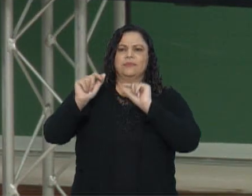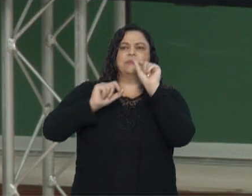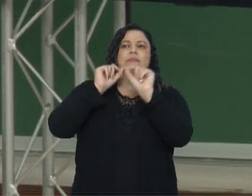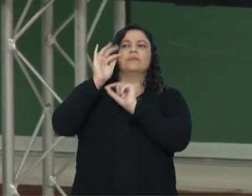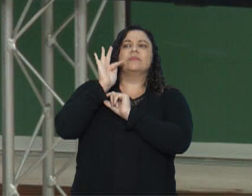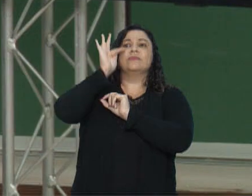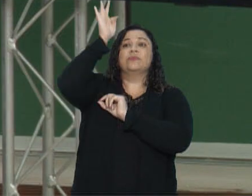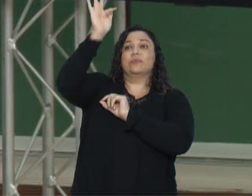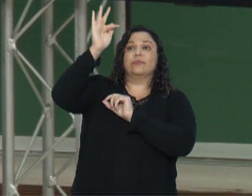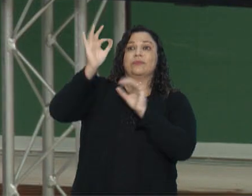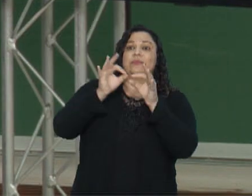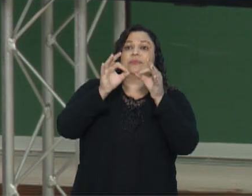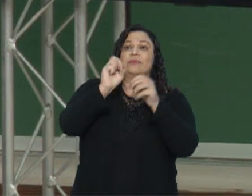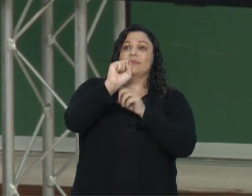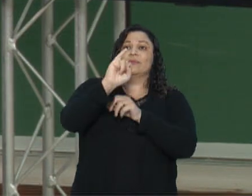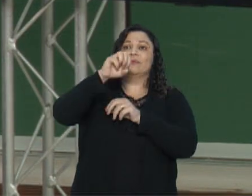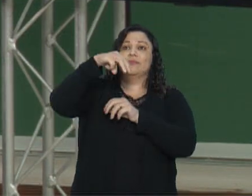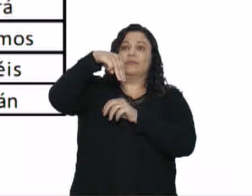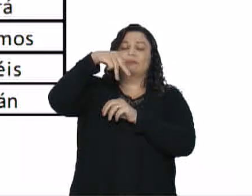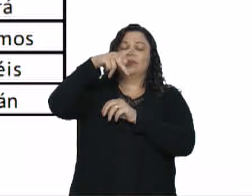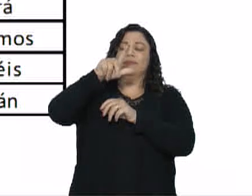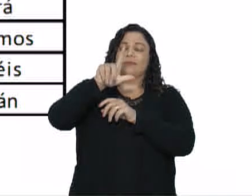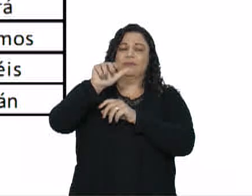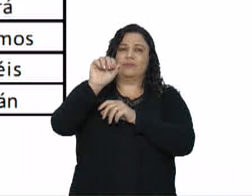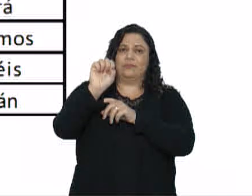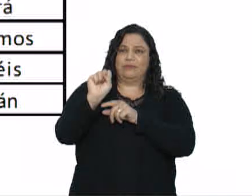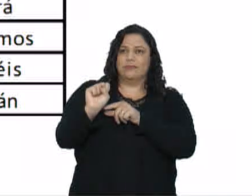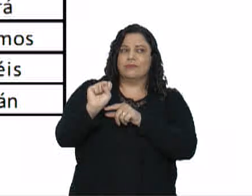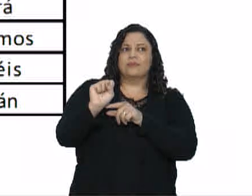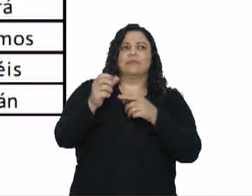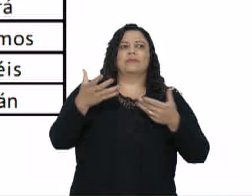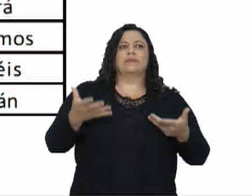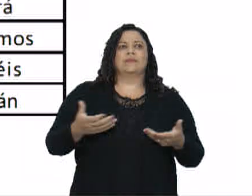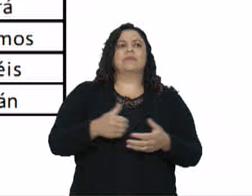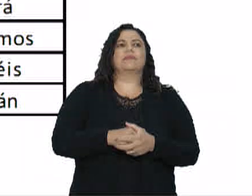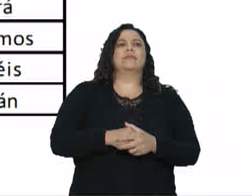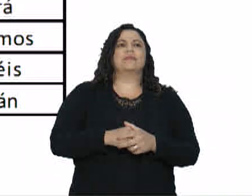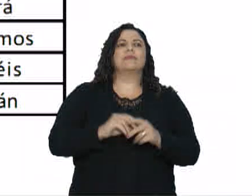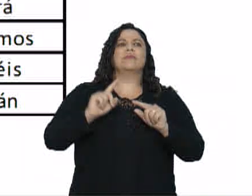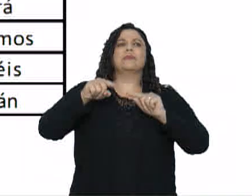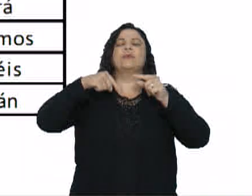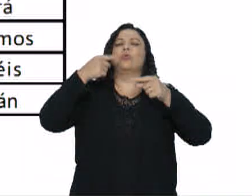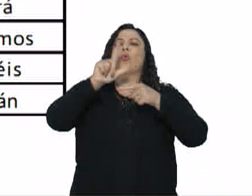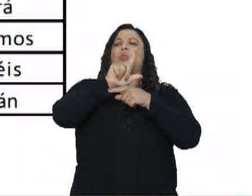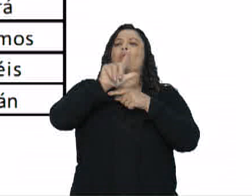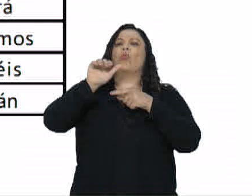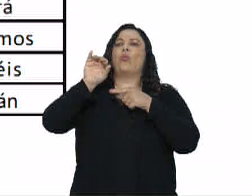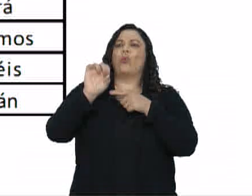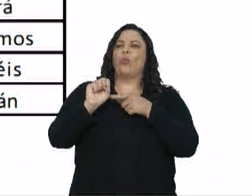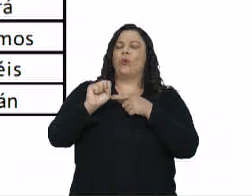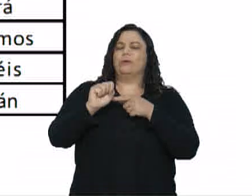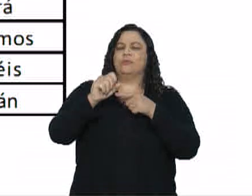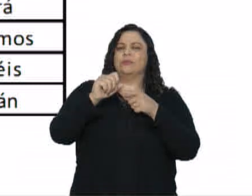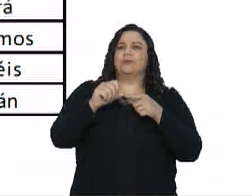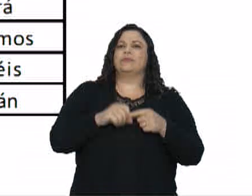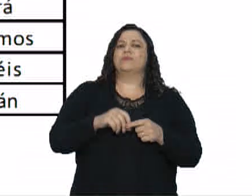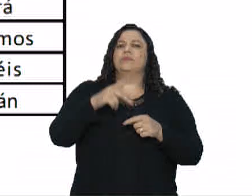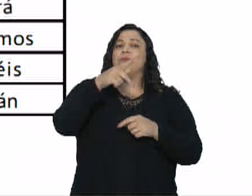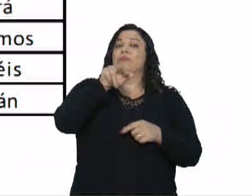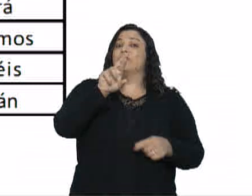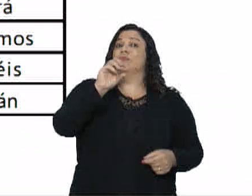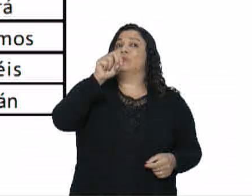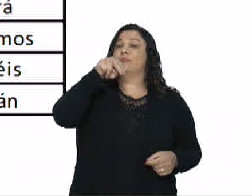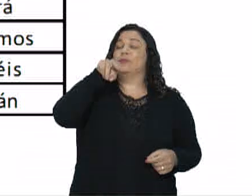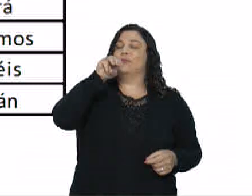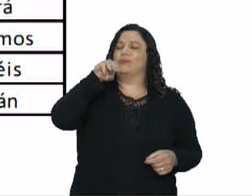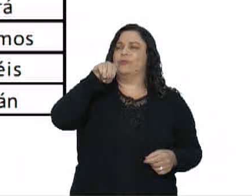sim? Yo, tu, él, nosotros, vosotros, ellos. Los pronombres personales de